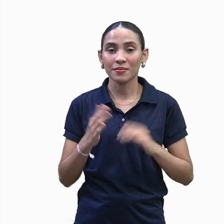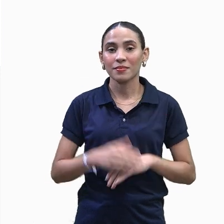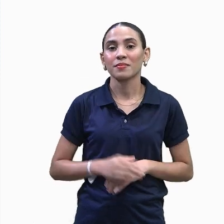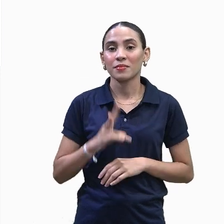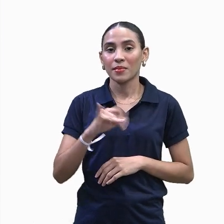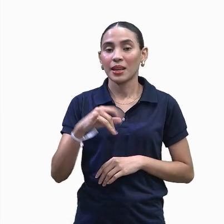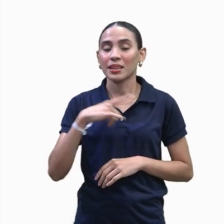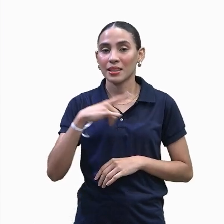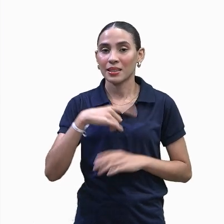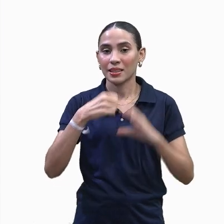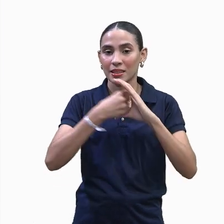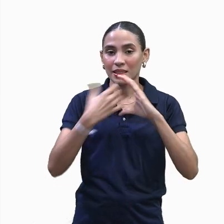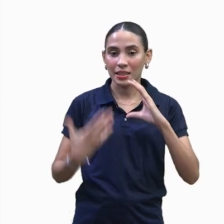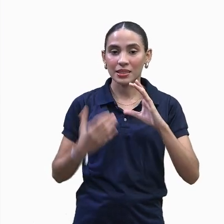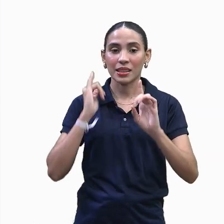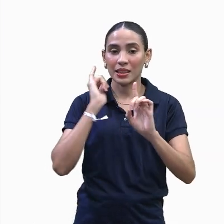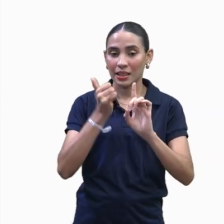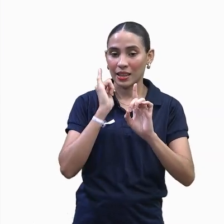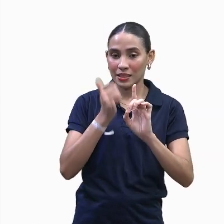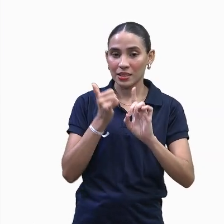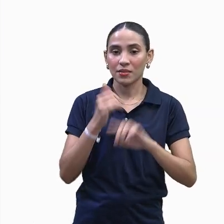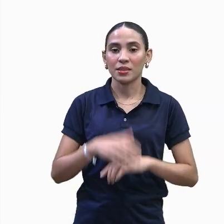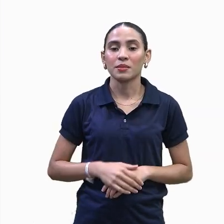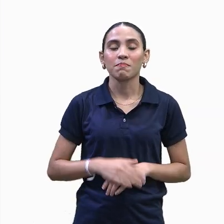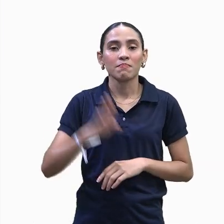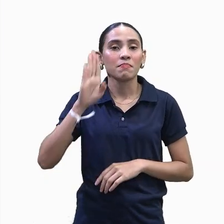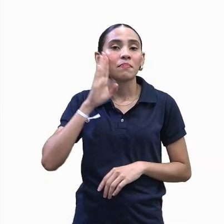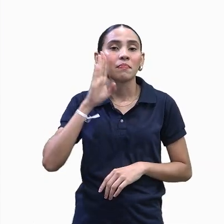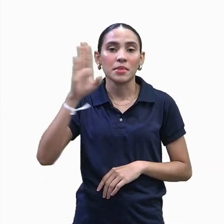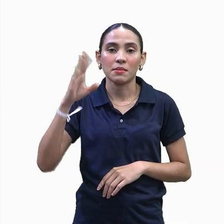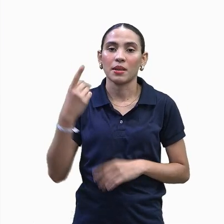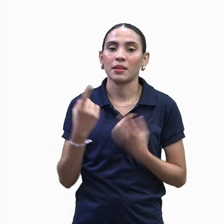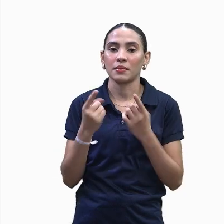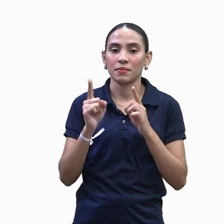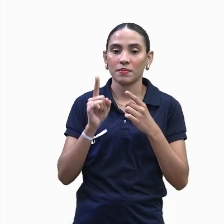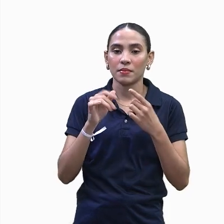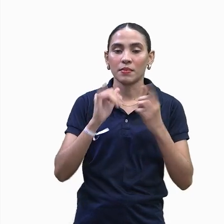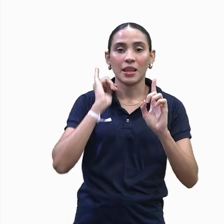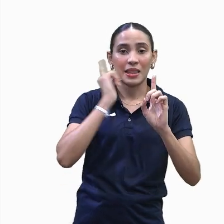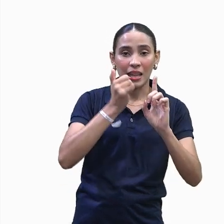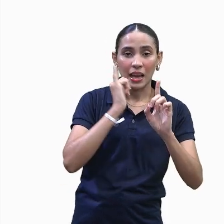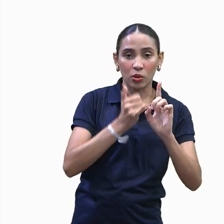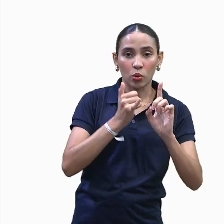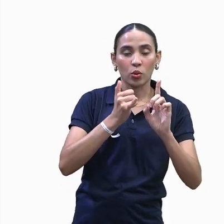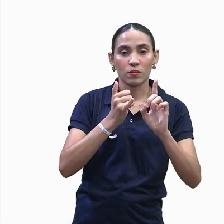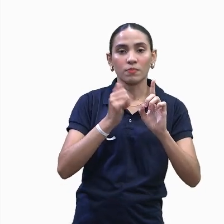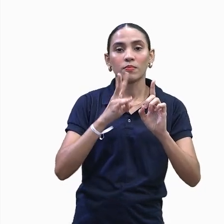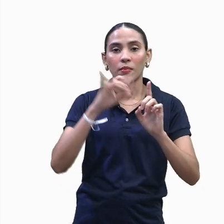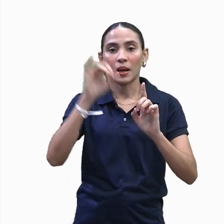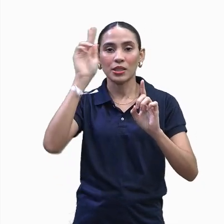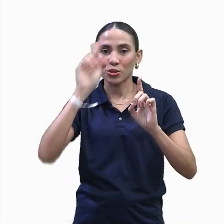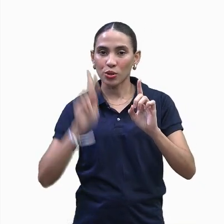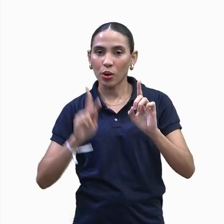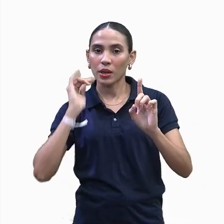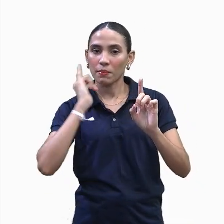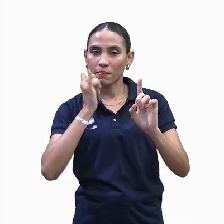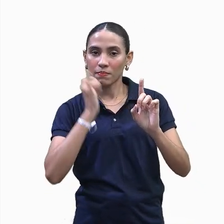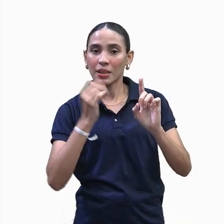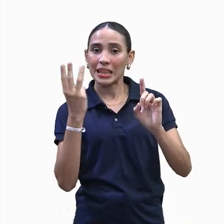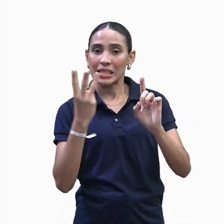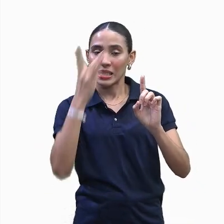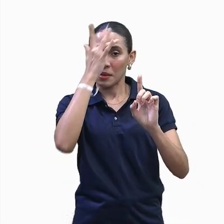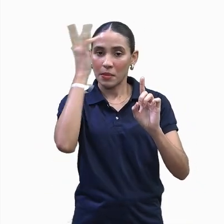ter os elementos da narrativa, que são os elementos principais, é o narrador, que é aquele que conta a história quando ele está em terceira